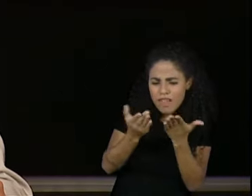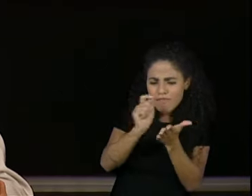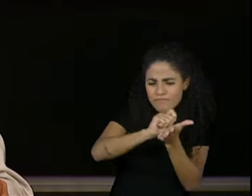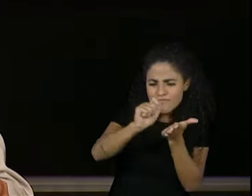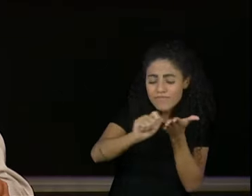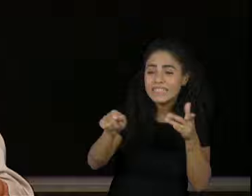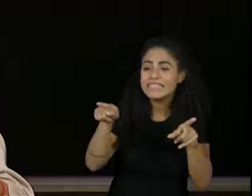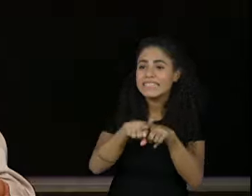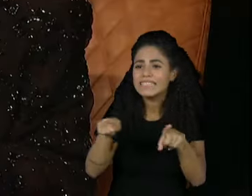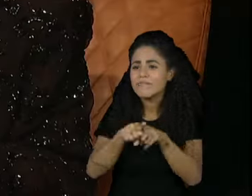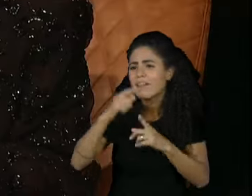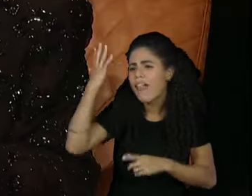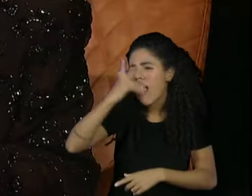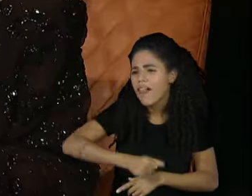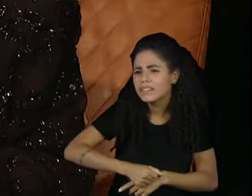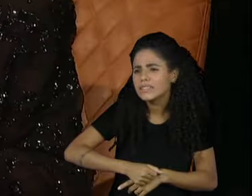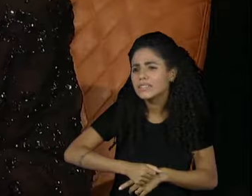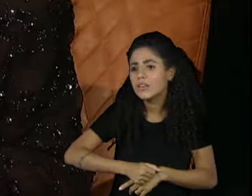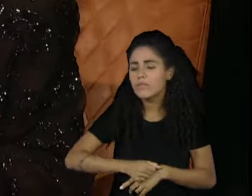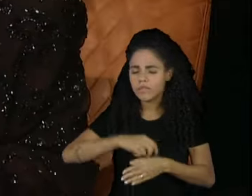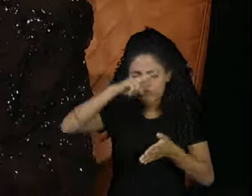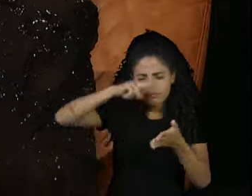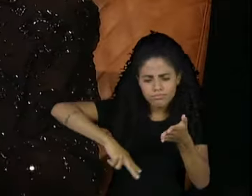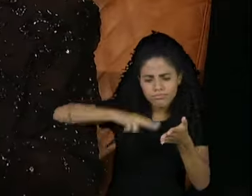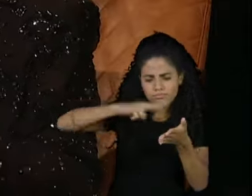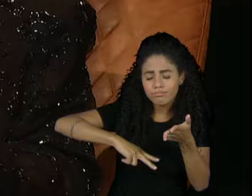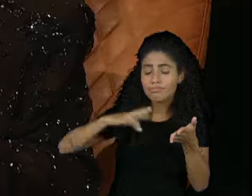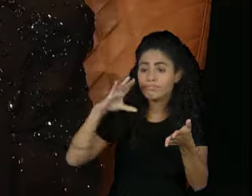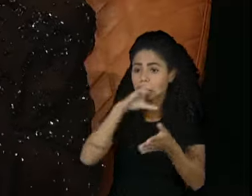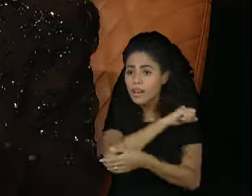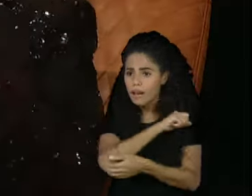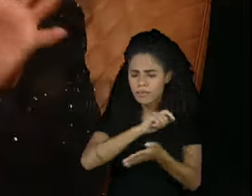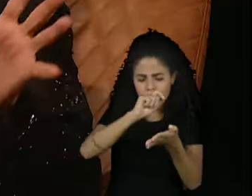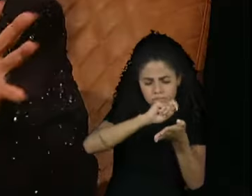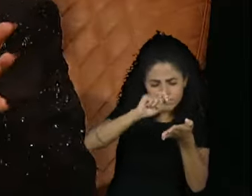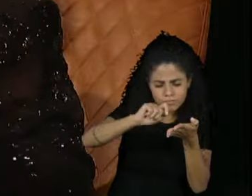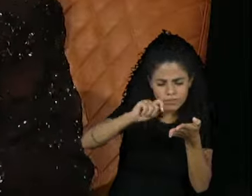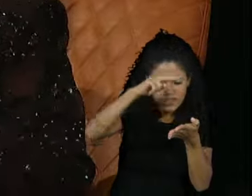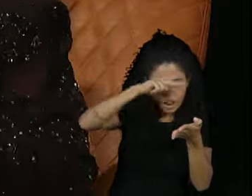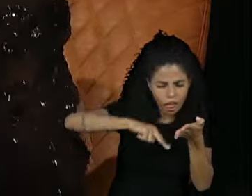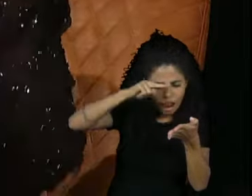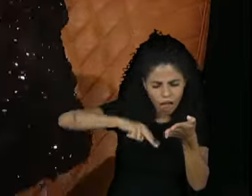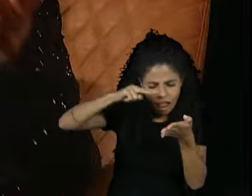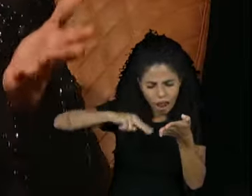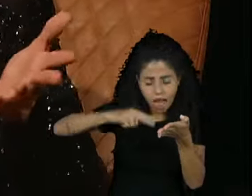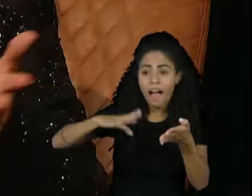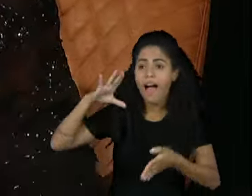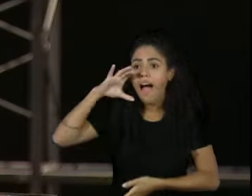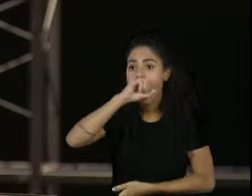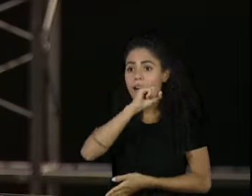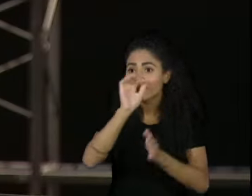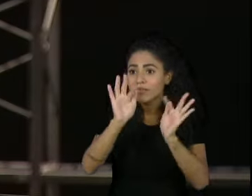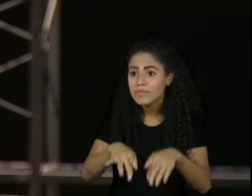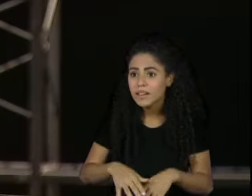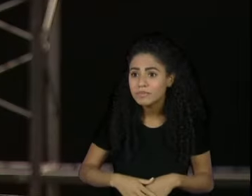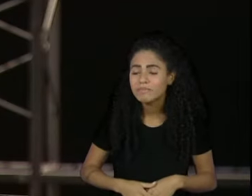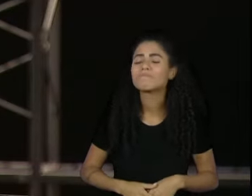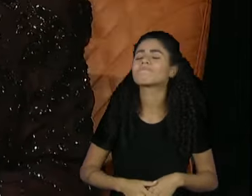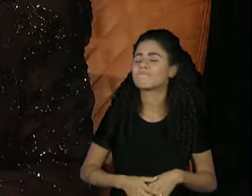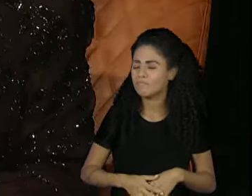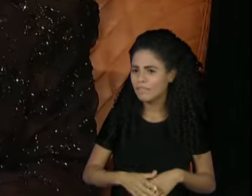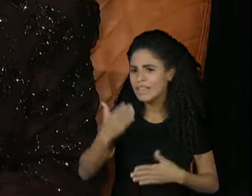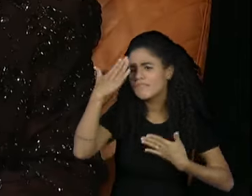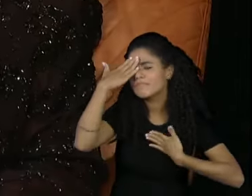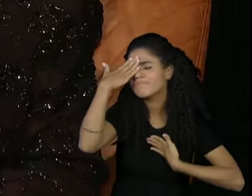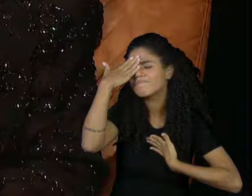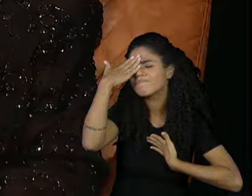né? E é uma leitura muito rápida, né? Ele escreve de um jeito que você lê aquele livro um dia, praticamente. E eu